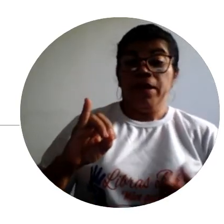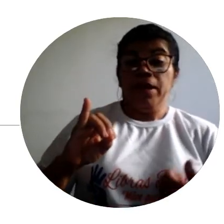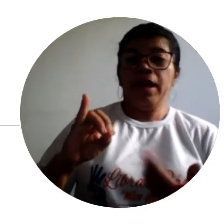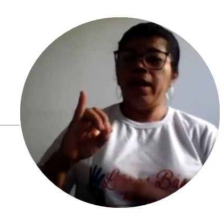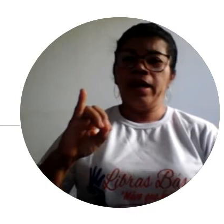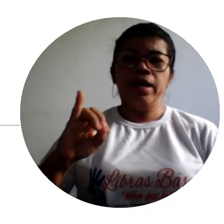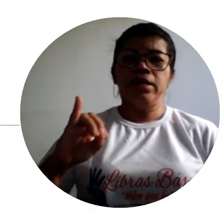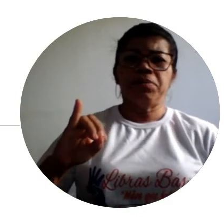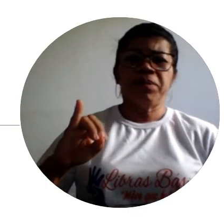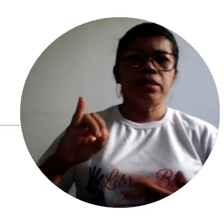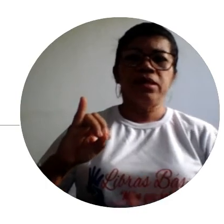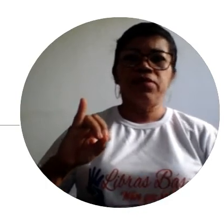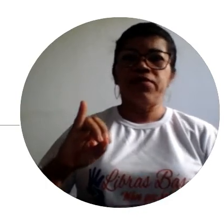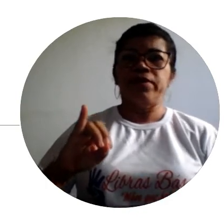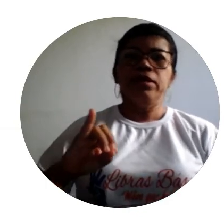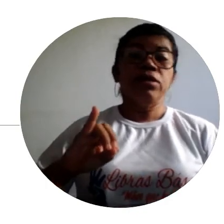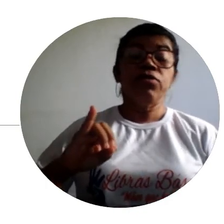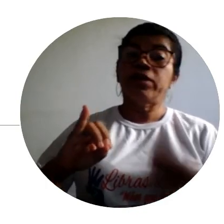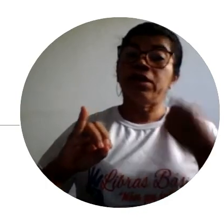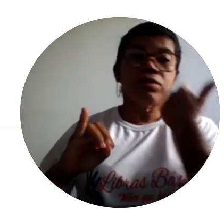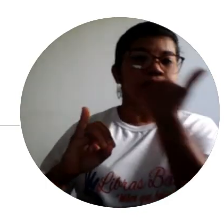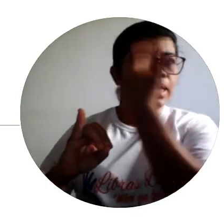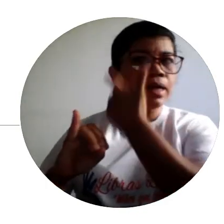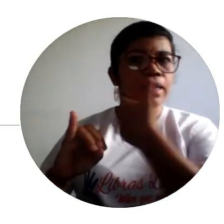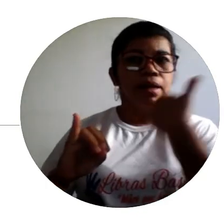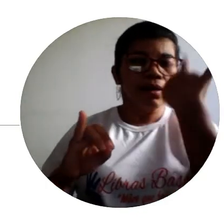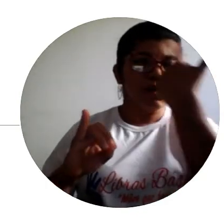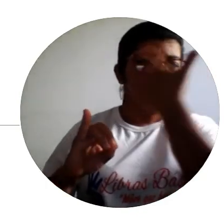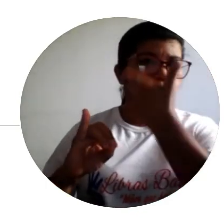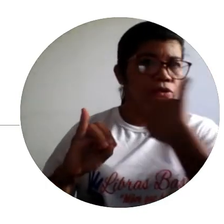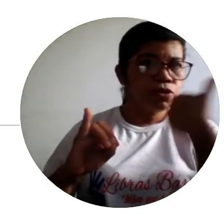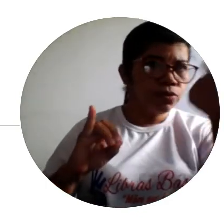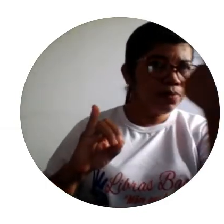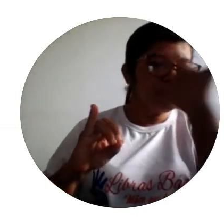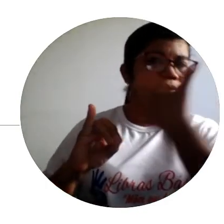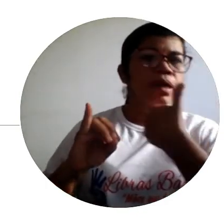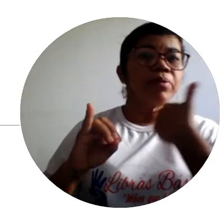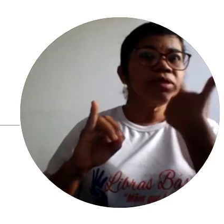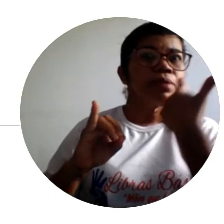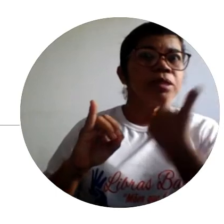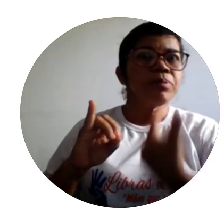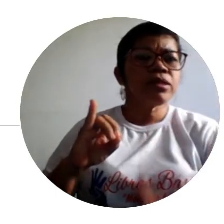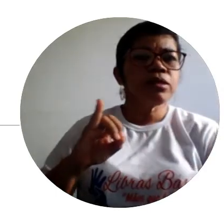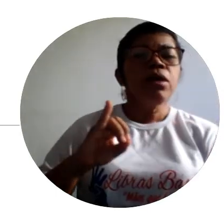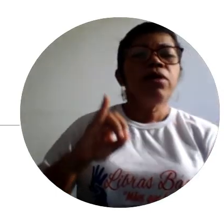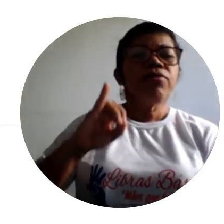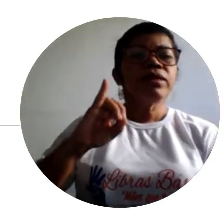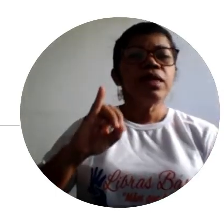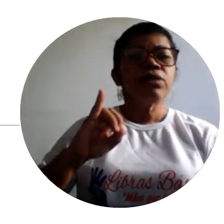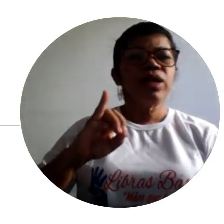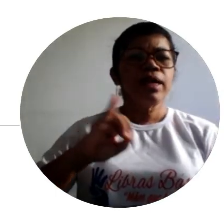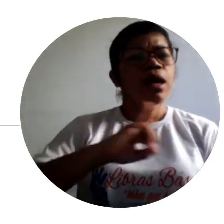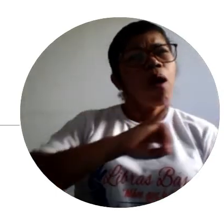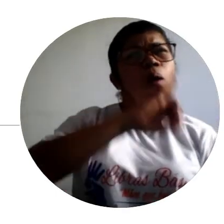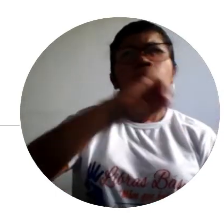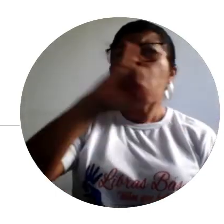mais alegre, expressiva, então eu vou ter que usar o rosto, tá? Para fazer a minha expressão